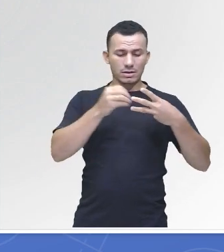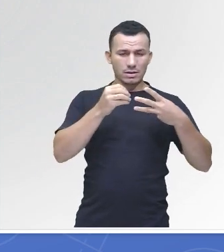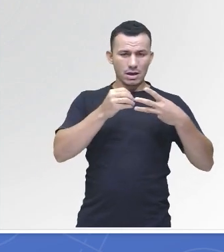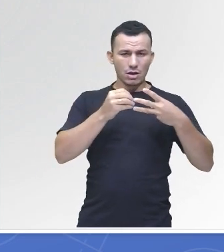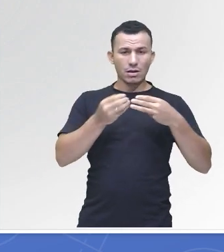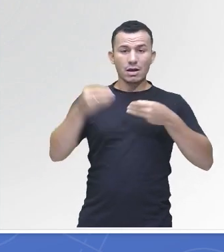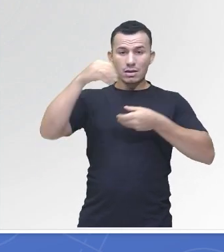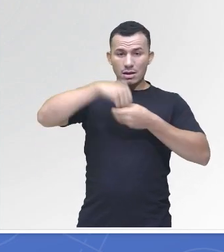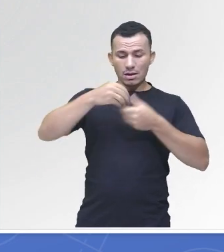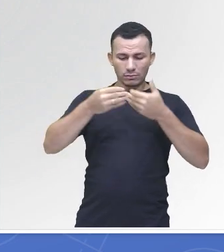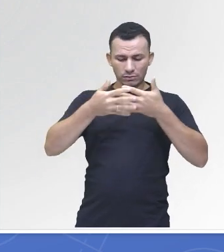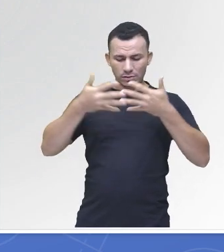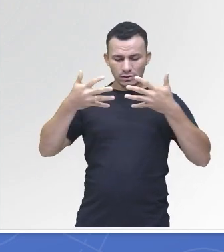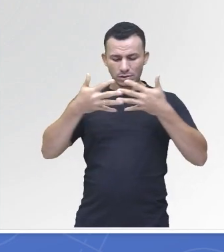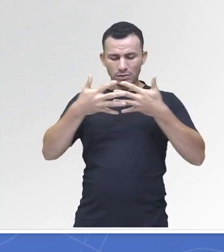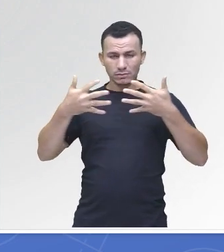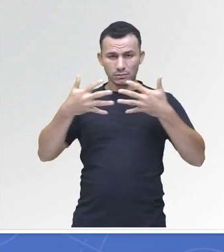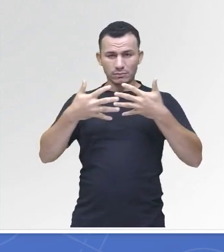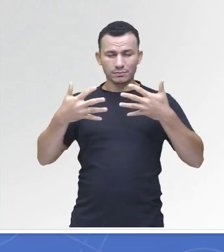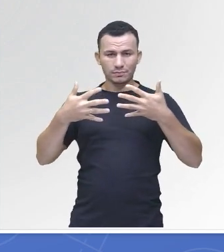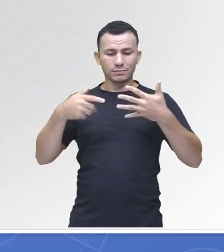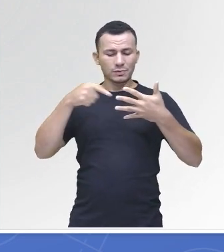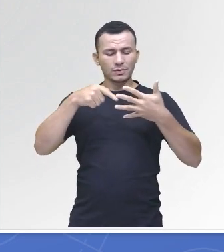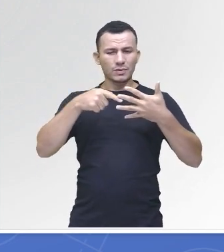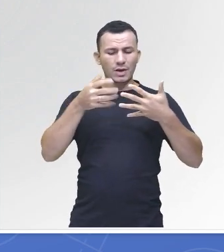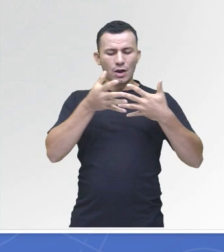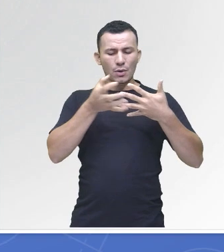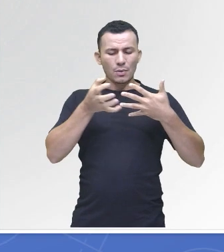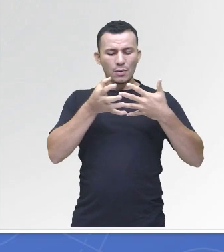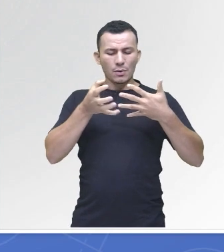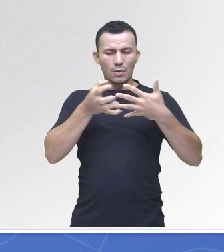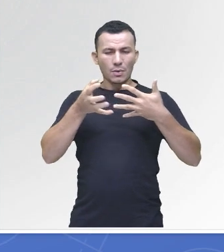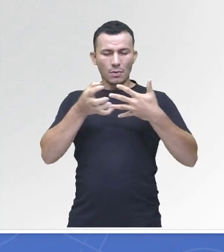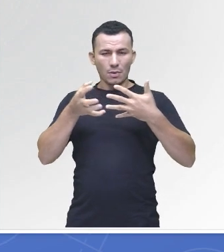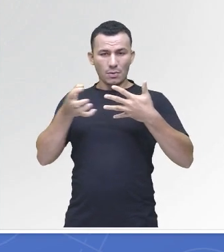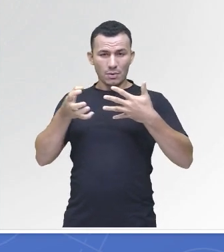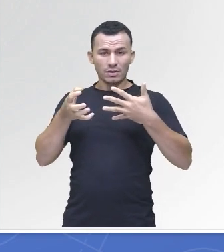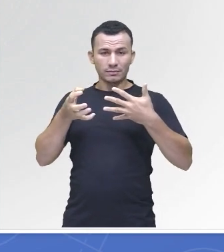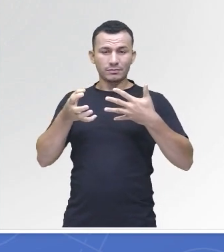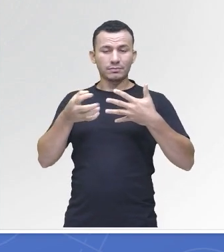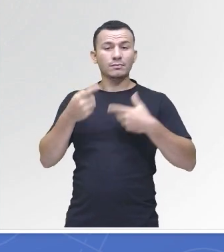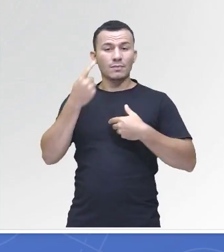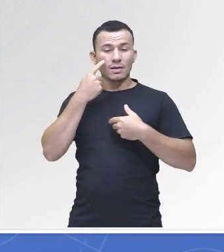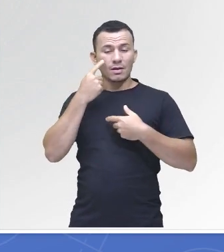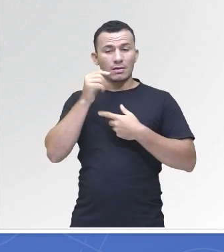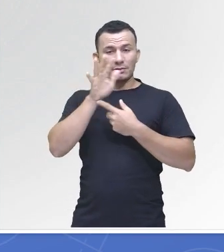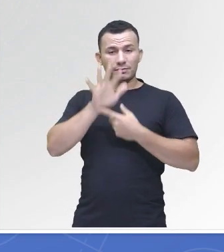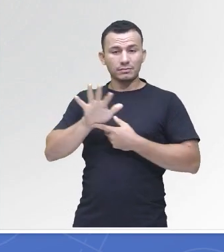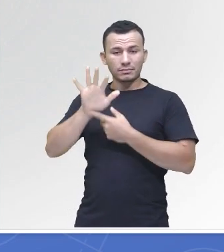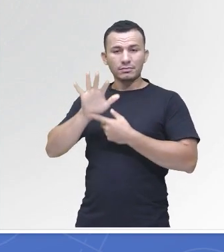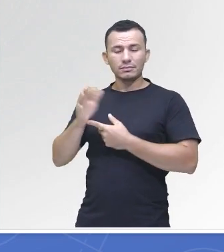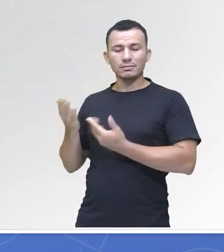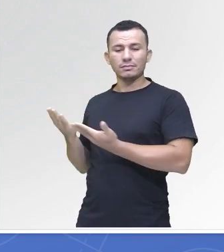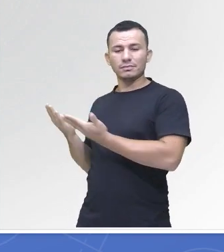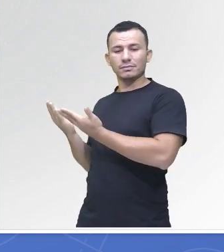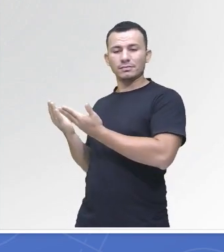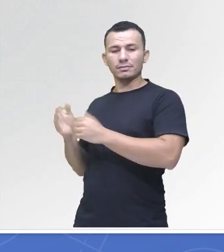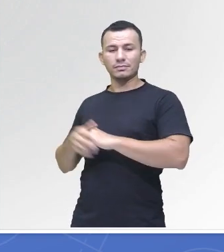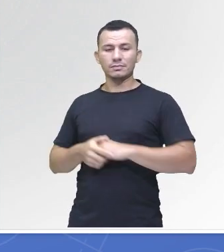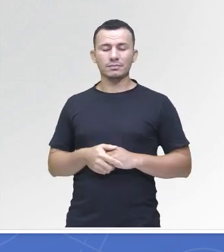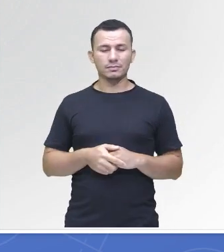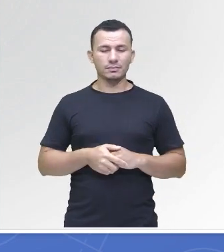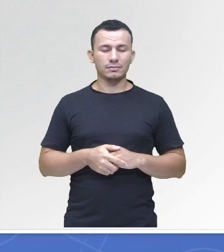tecido. Eles drenam um fluido intersticial. Aqui a gente tem a representação desse fluido